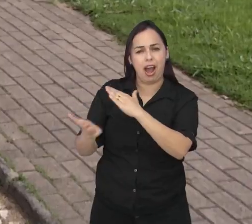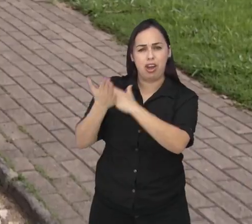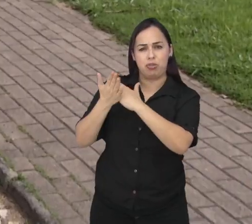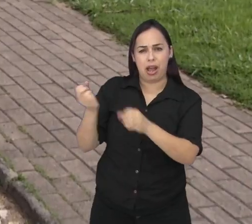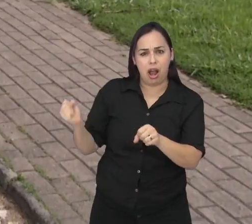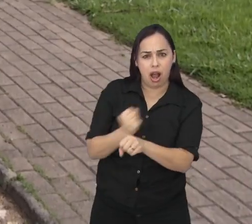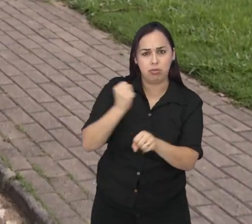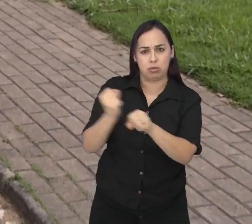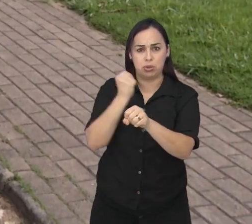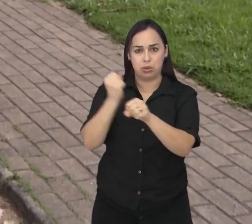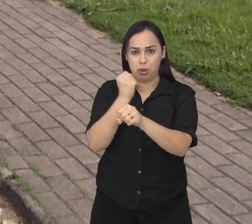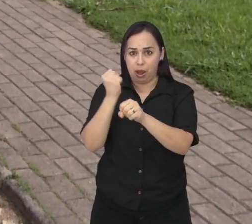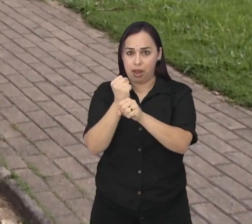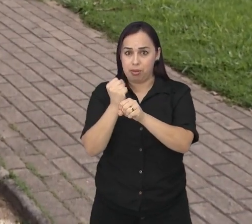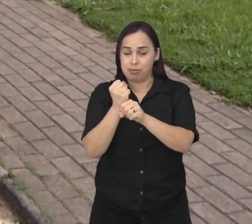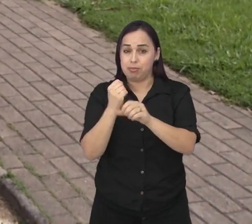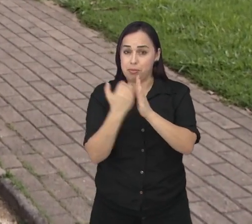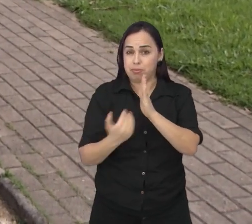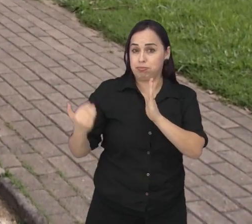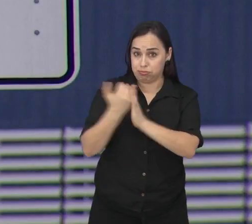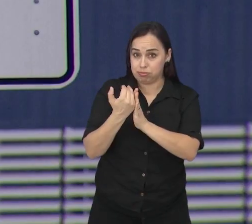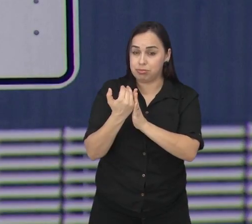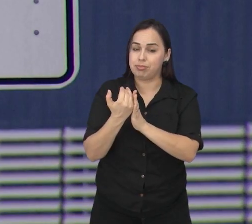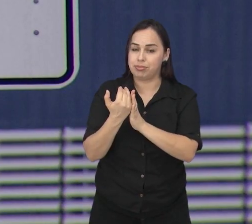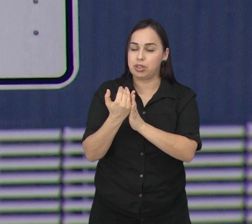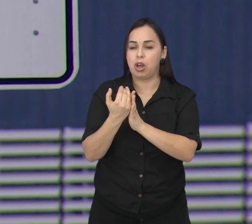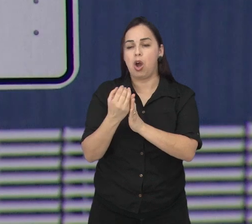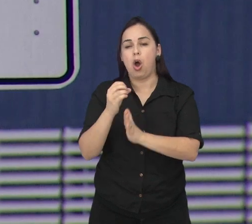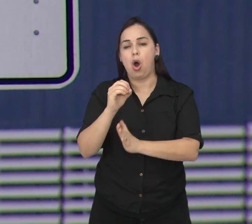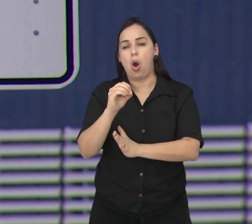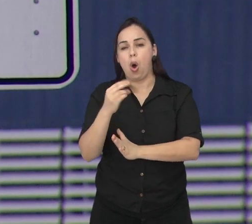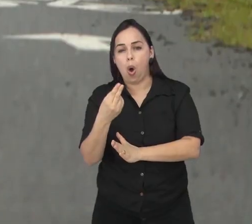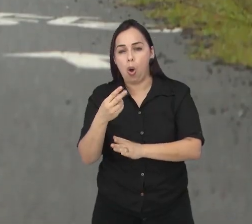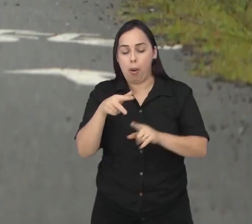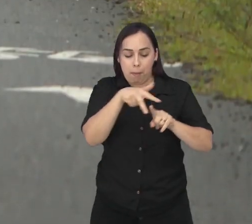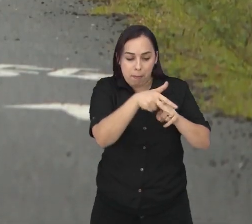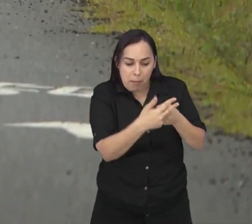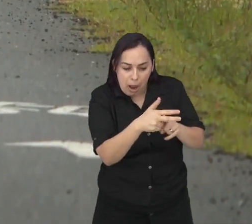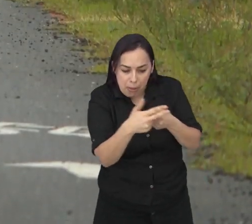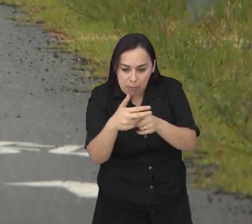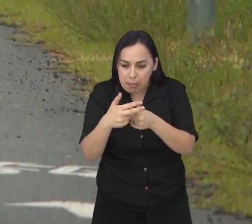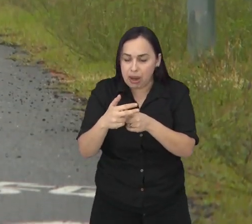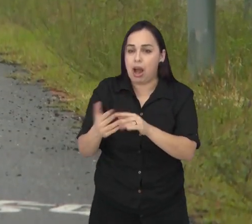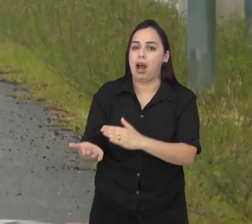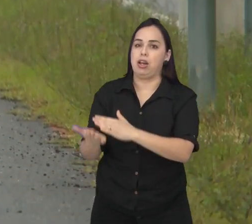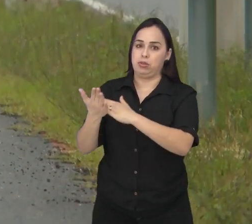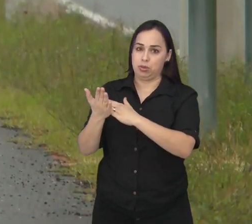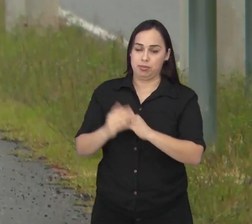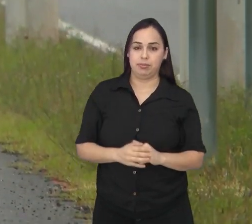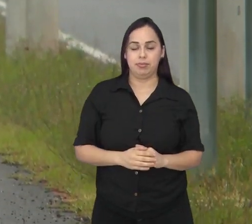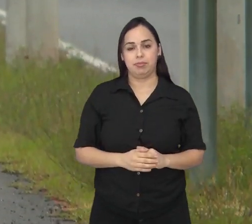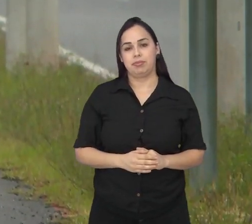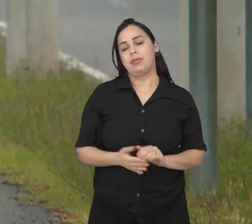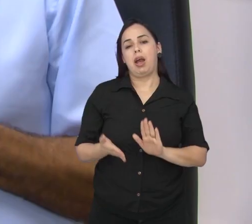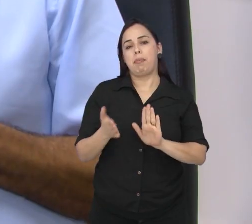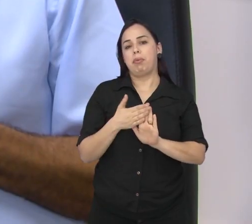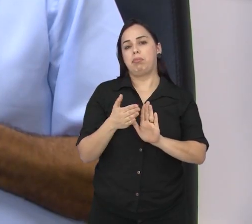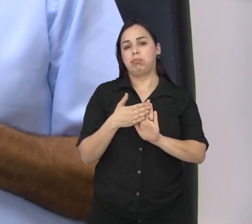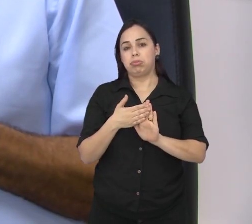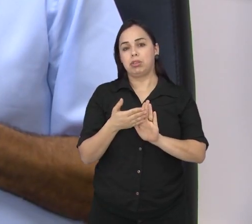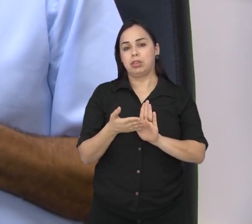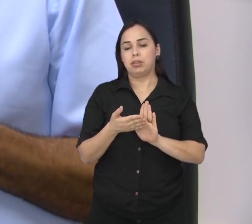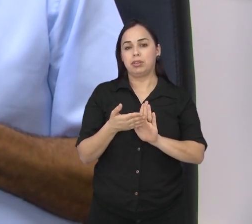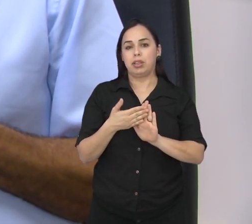em financiar a construção de novas ciclovias e ciclofaixas na cidade ou custear a manutenção das que já existem.